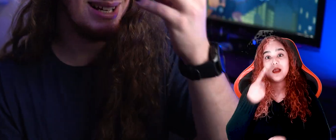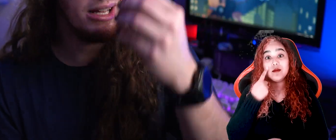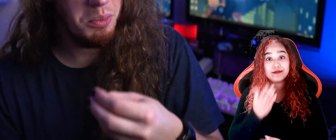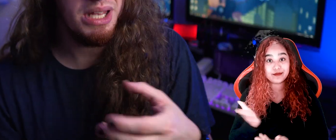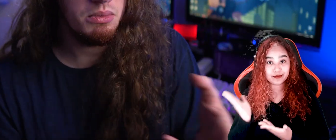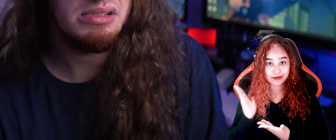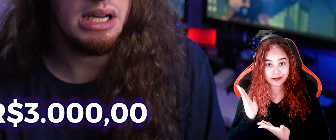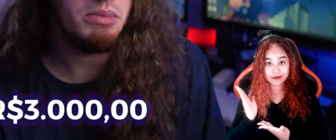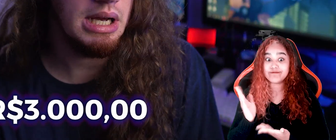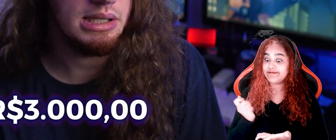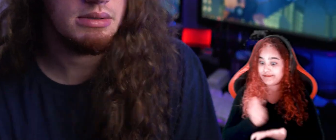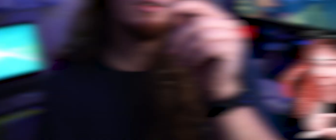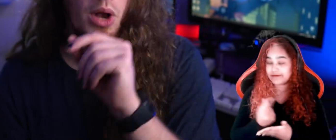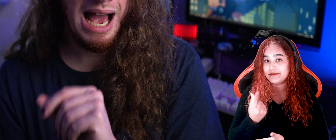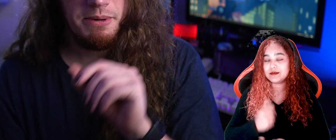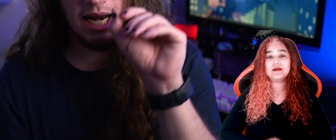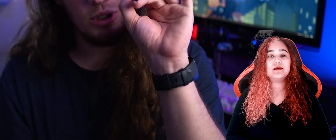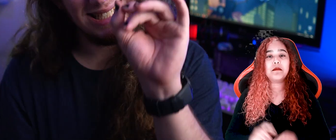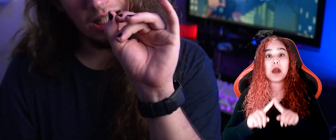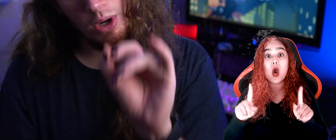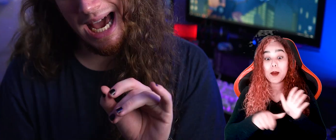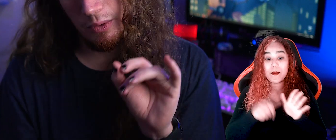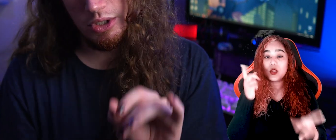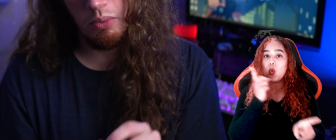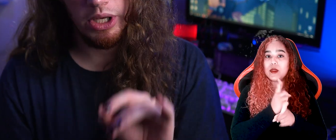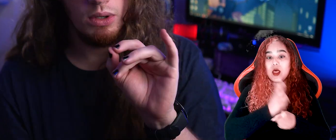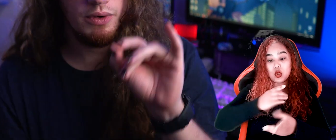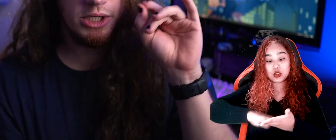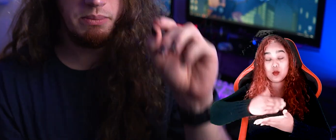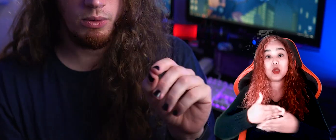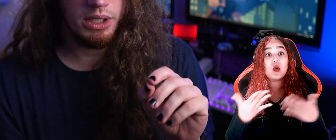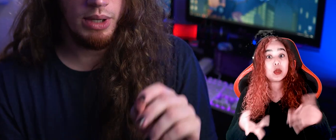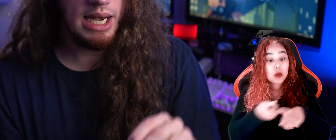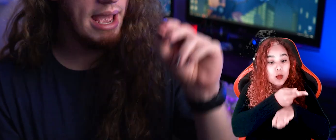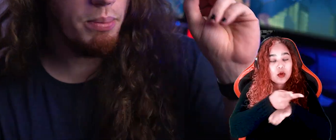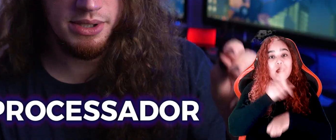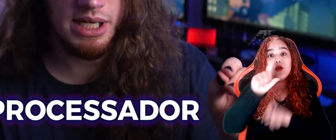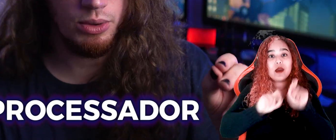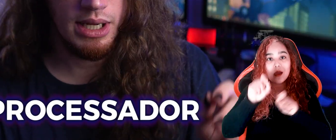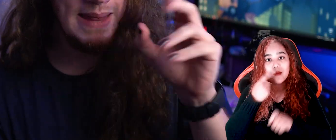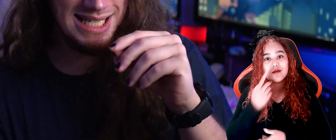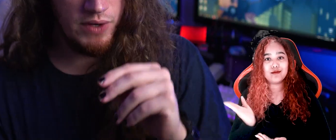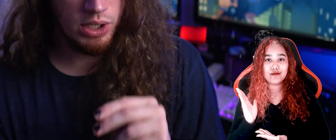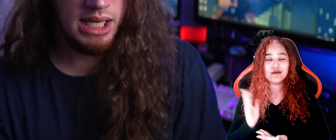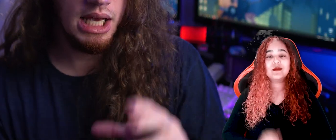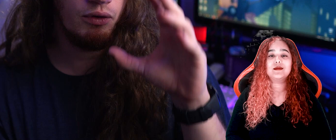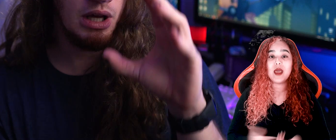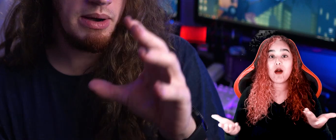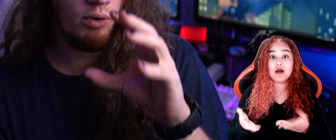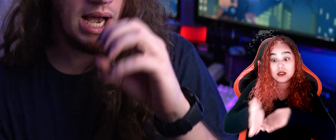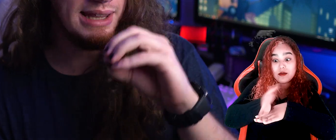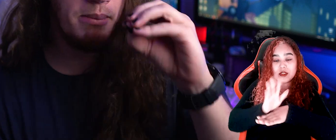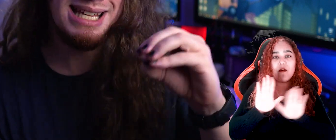você vai ter que gastar no mínimo uns 3 mil reais. Então vamos lá, a primeira coisa que você tem que olhar no notebook, quando você estiver procurando ele, é o processador. Nesse vídeo aqui,